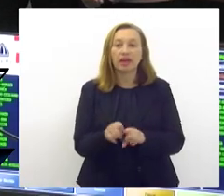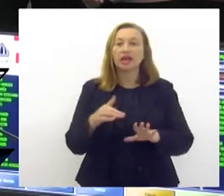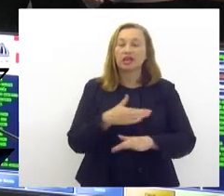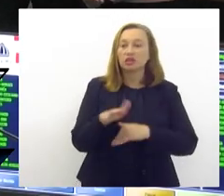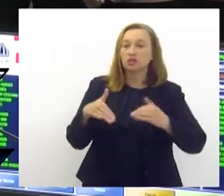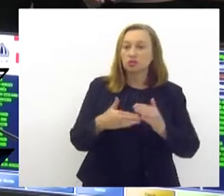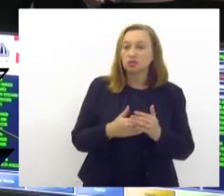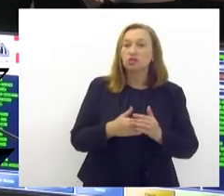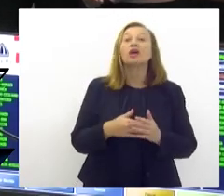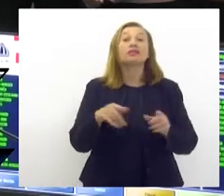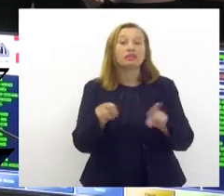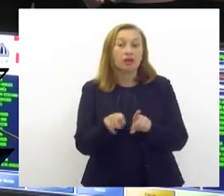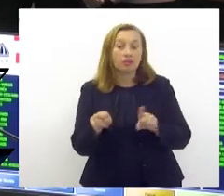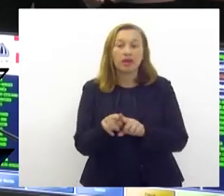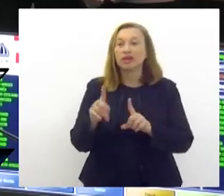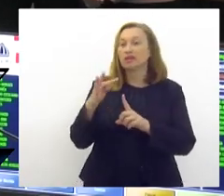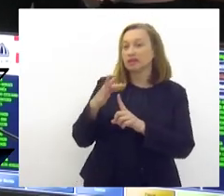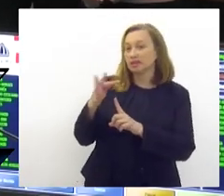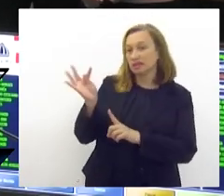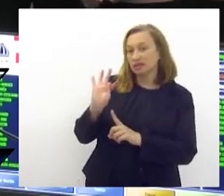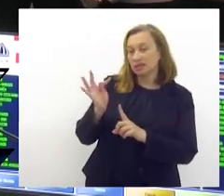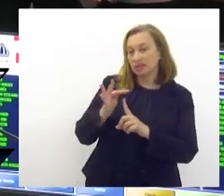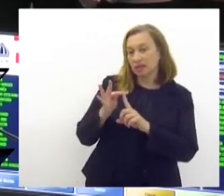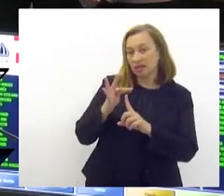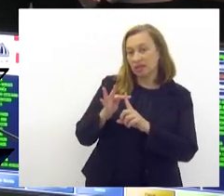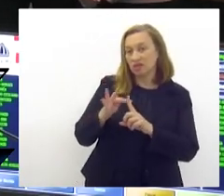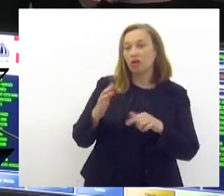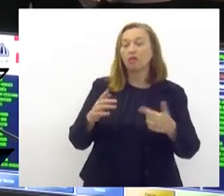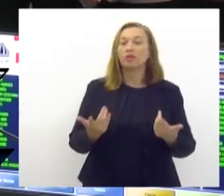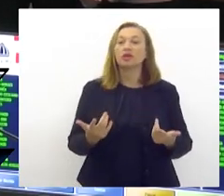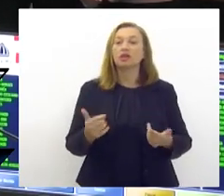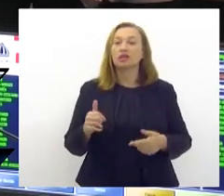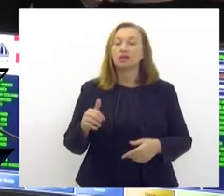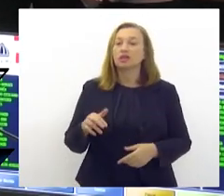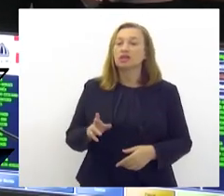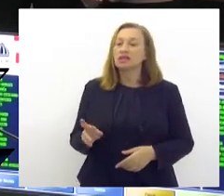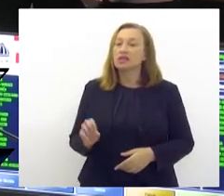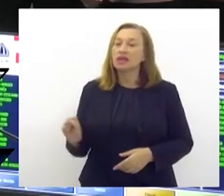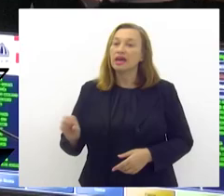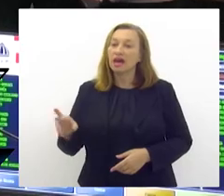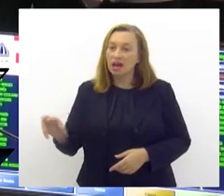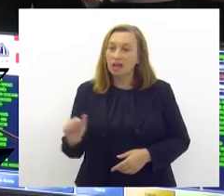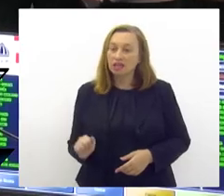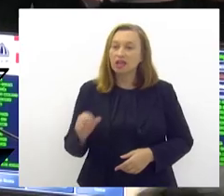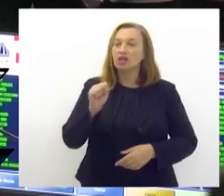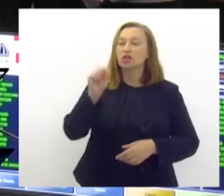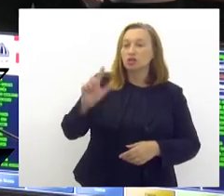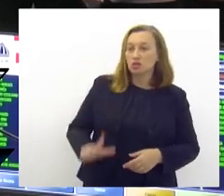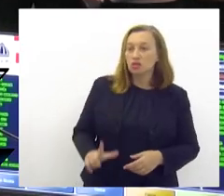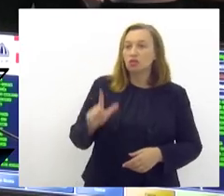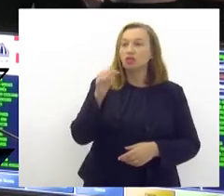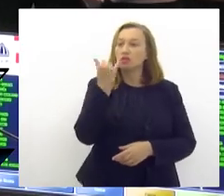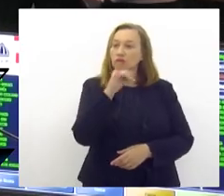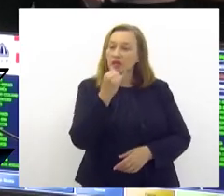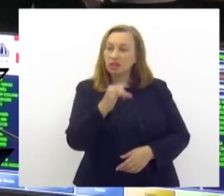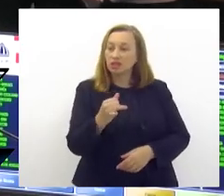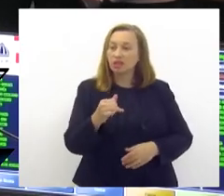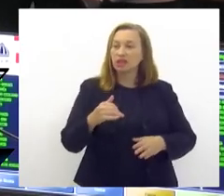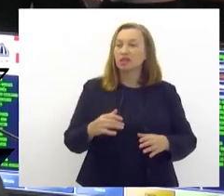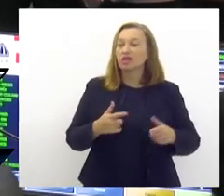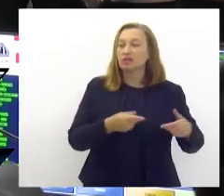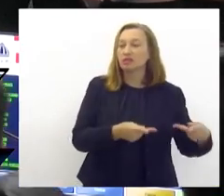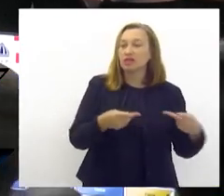as Teresópolis também teremos, então, região serrana, sul fluminense, a gente vai tentar aí estar em todos